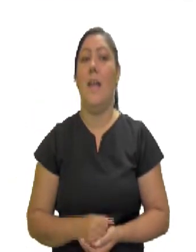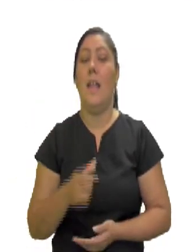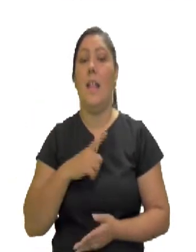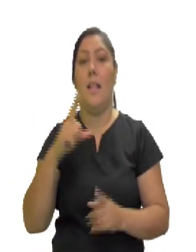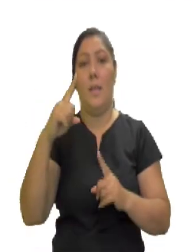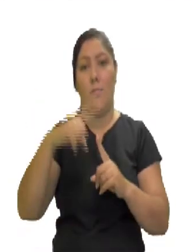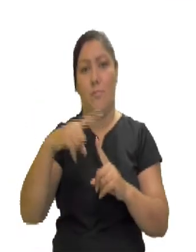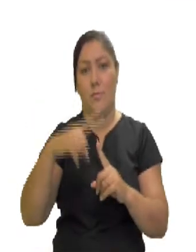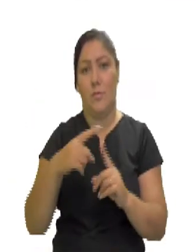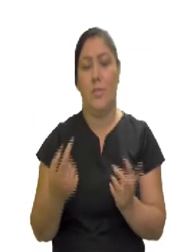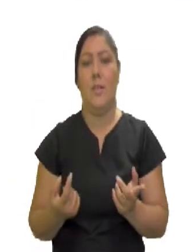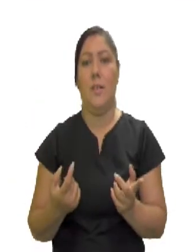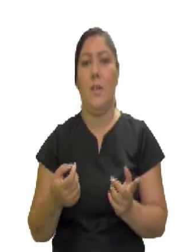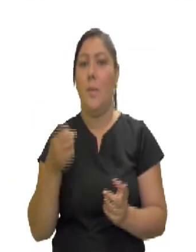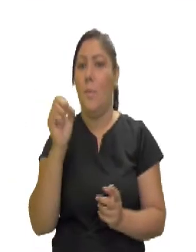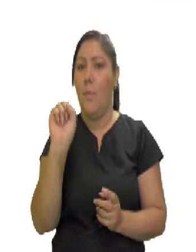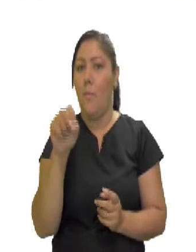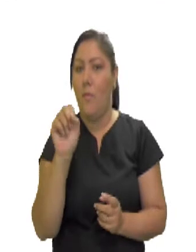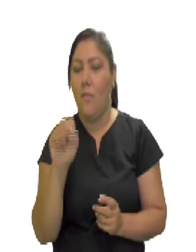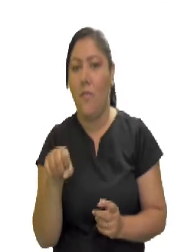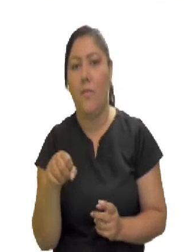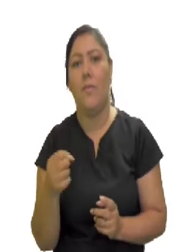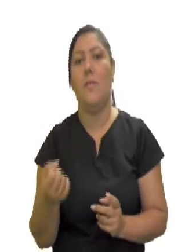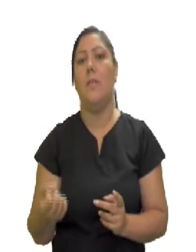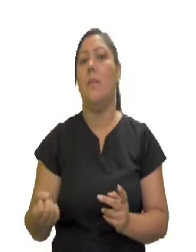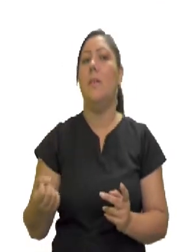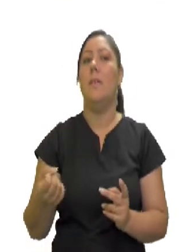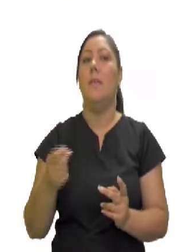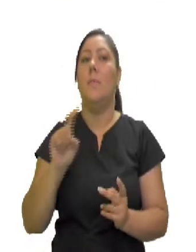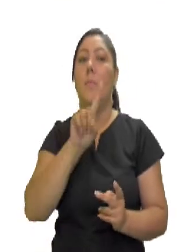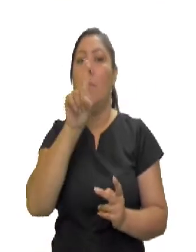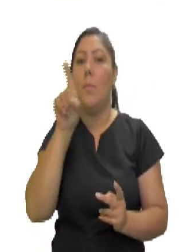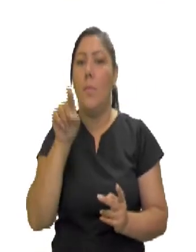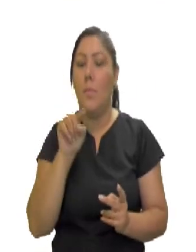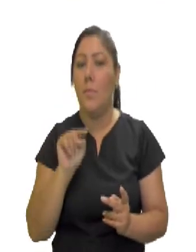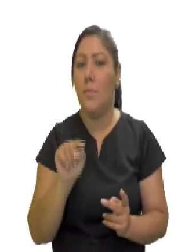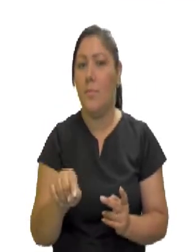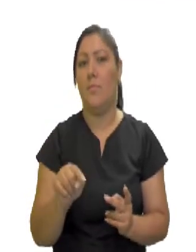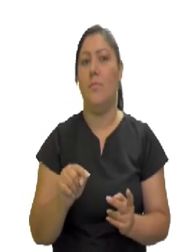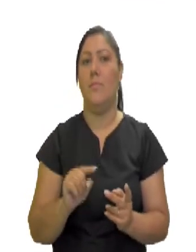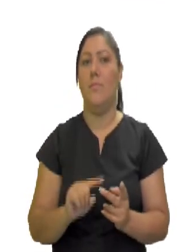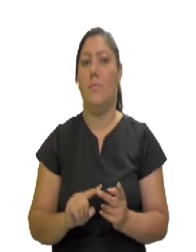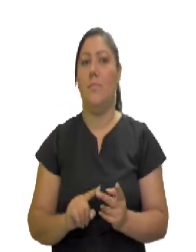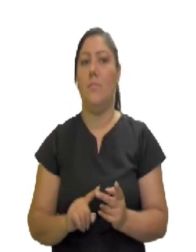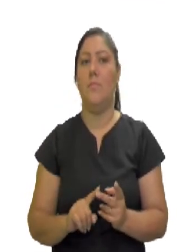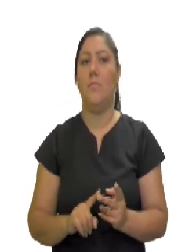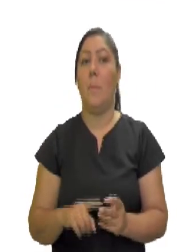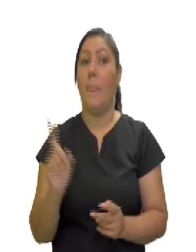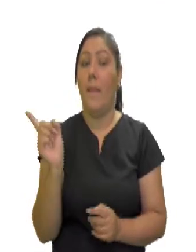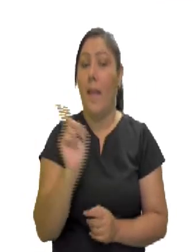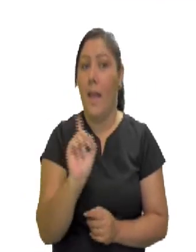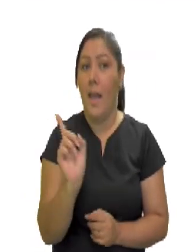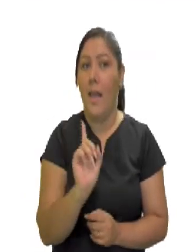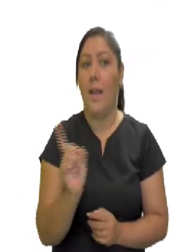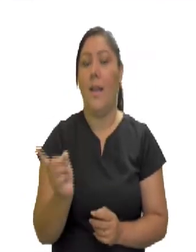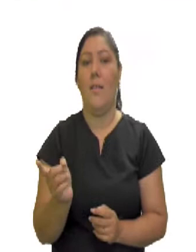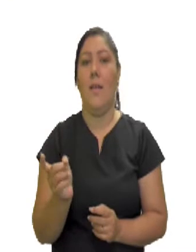frase afirmativa, a negativa, a interrogativa, a exclamativa e a